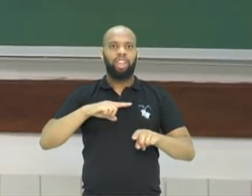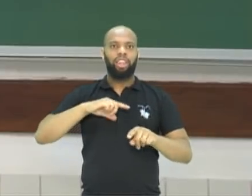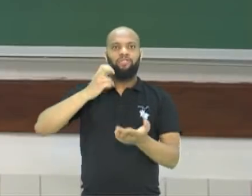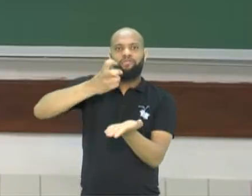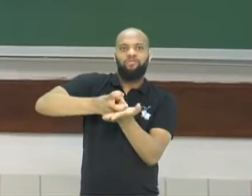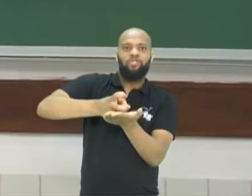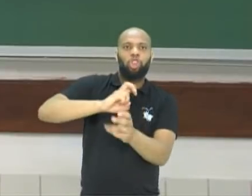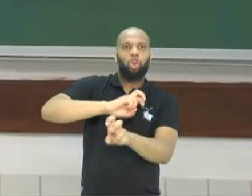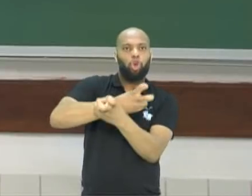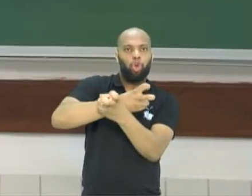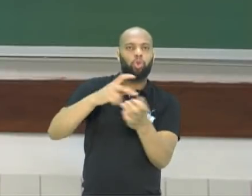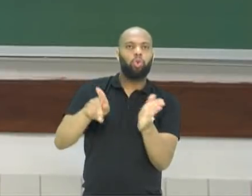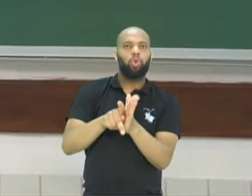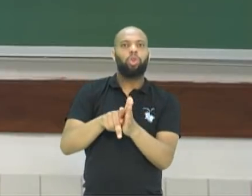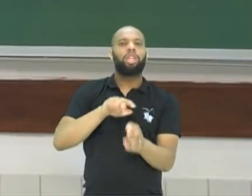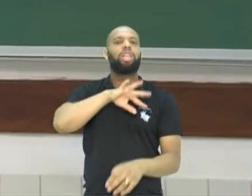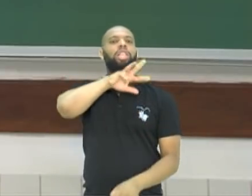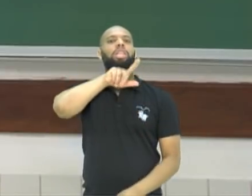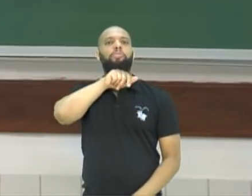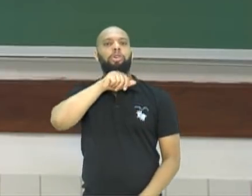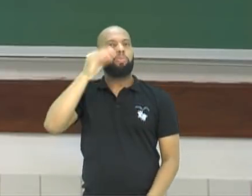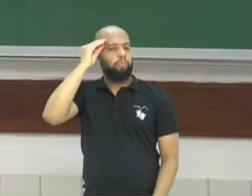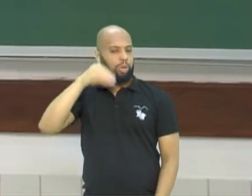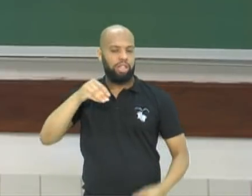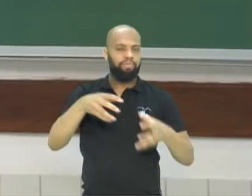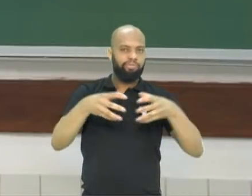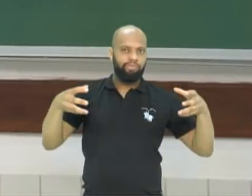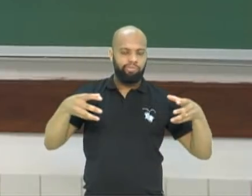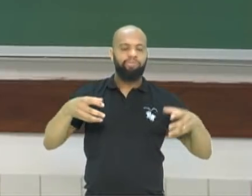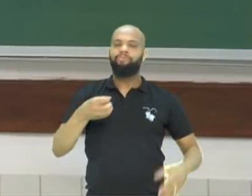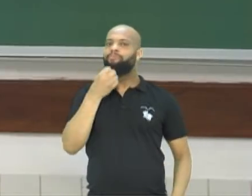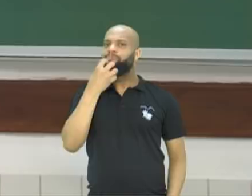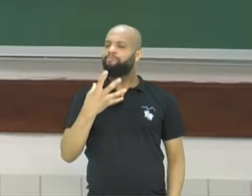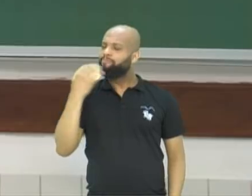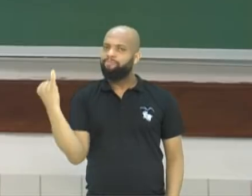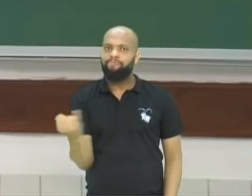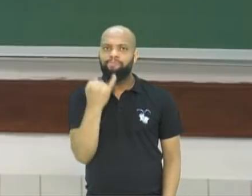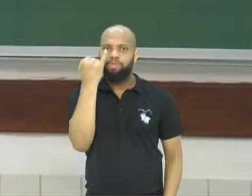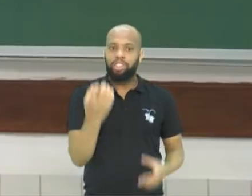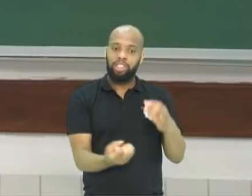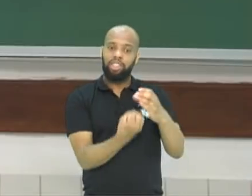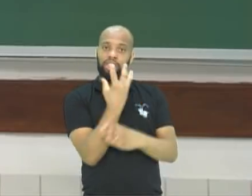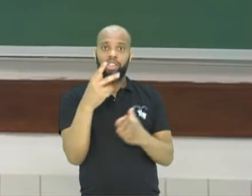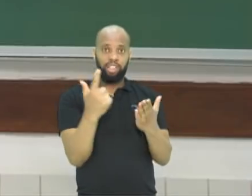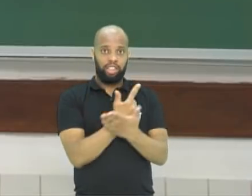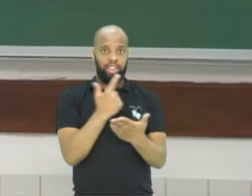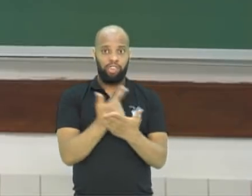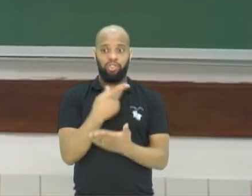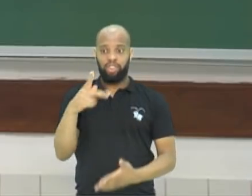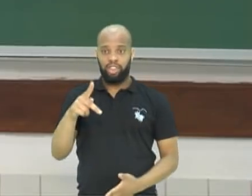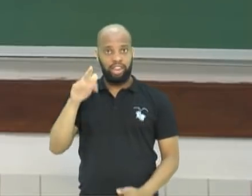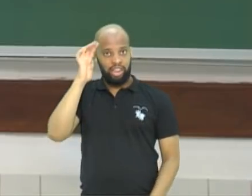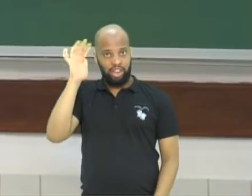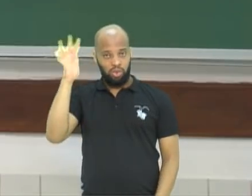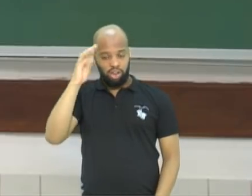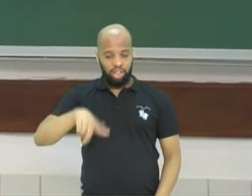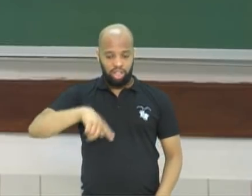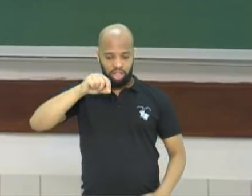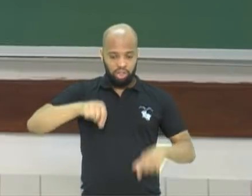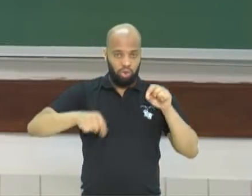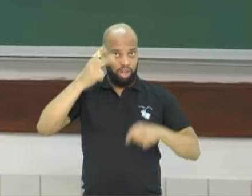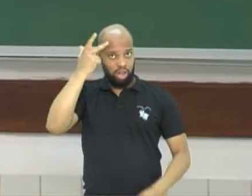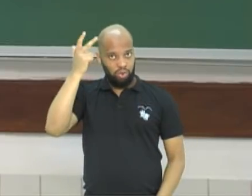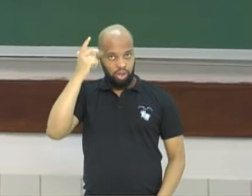preguiça gigante, tudo isso foi fundamental para a elaboração da sua obra, a Teoria da Seleção Natural. E eu